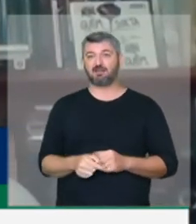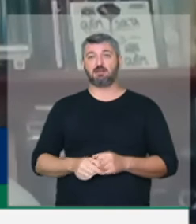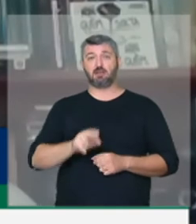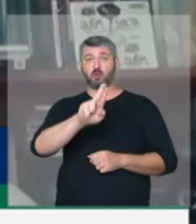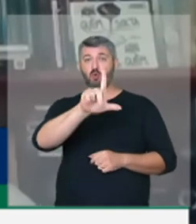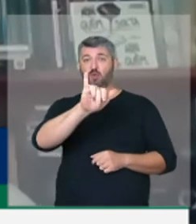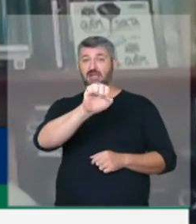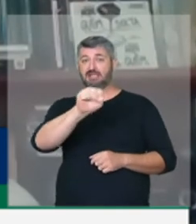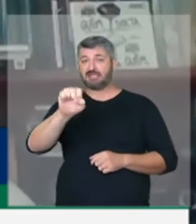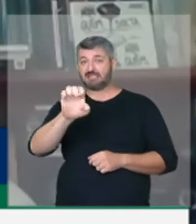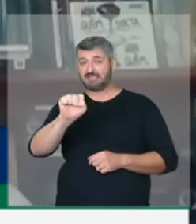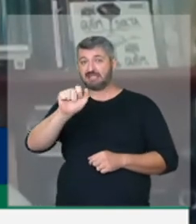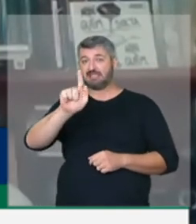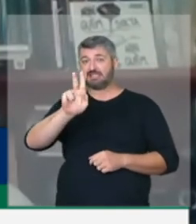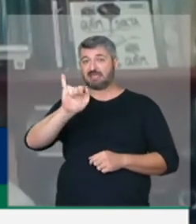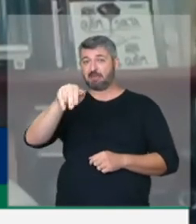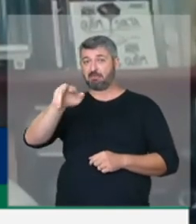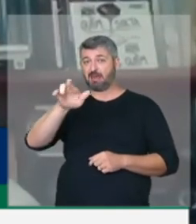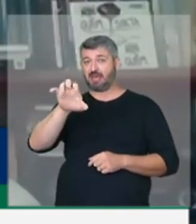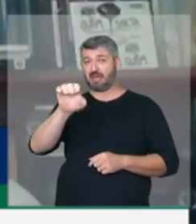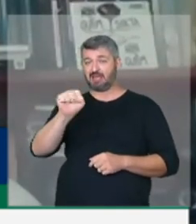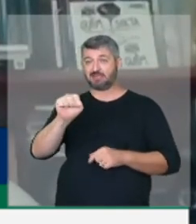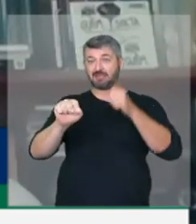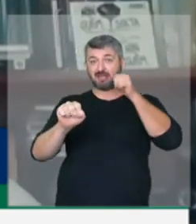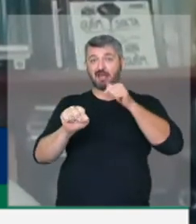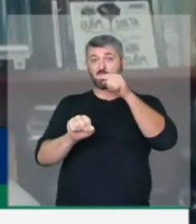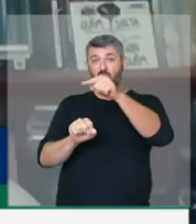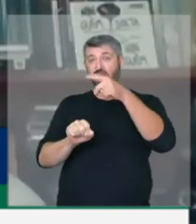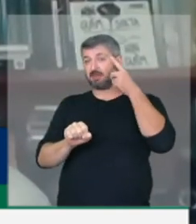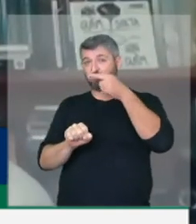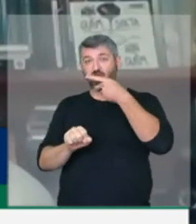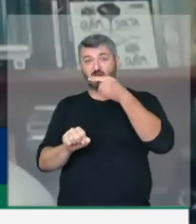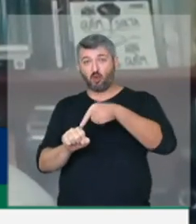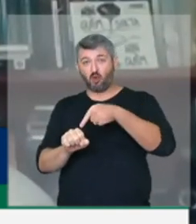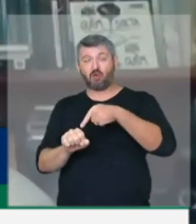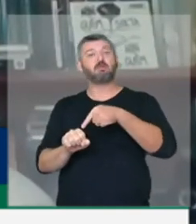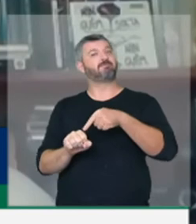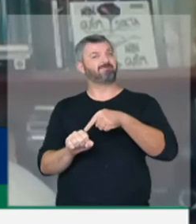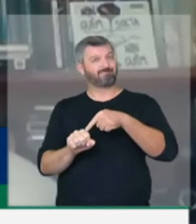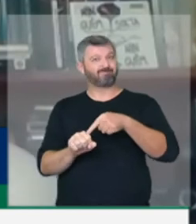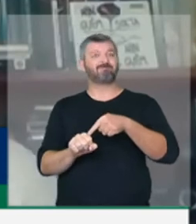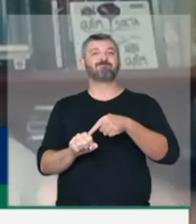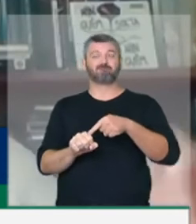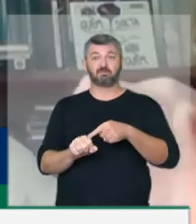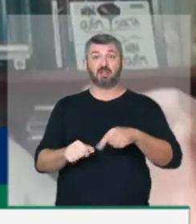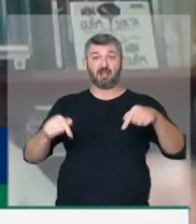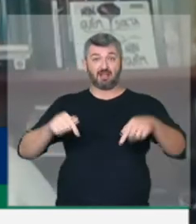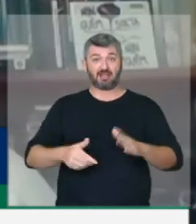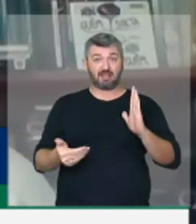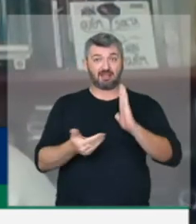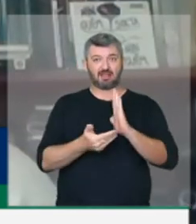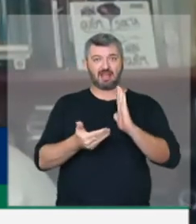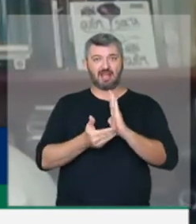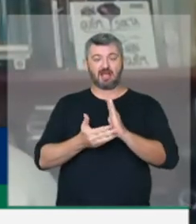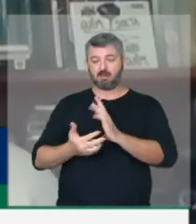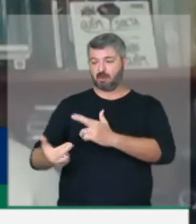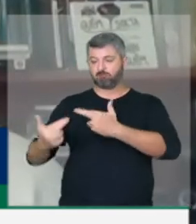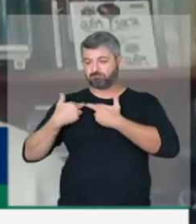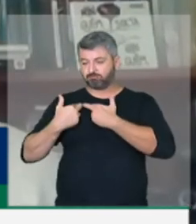Ulisses Guimarães, que muito bem foi citado pela deputada Magda, cabe à Câmara dos Deputados recuperar o seu